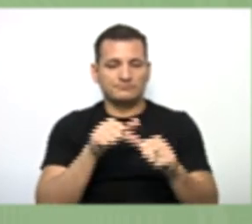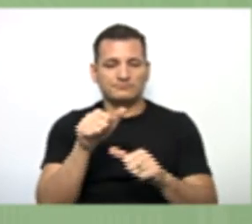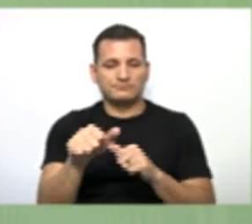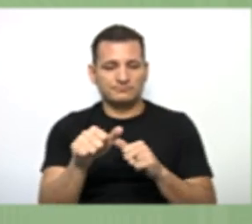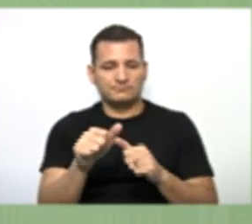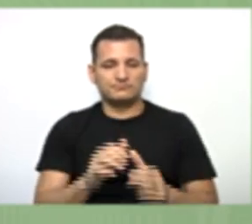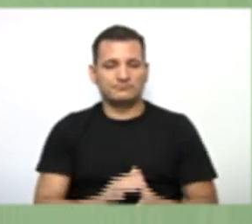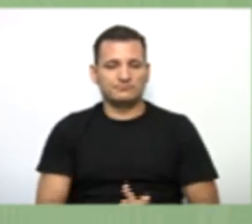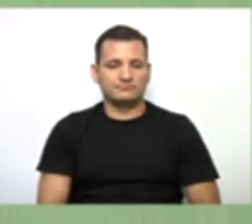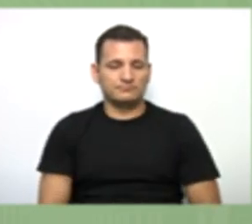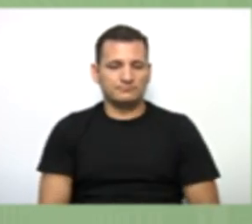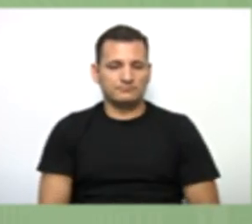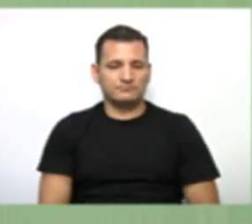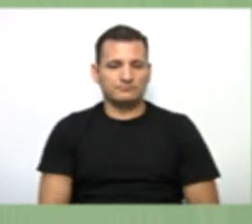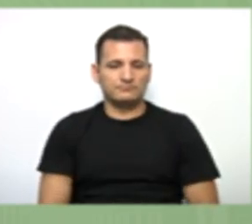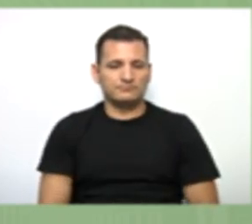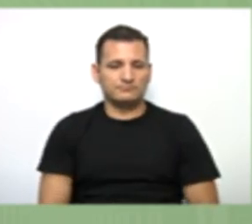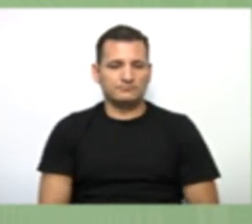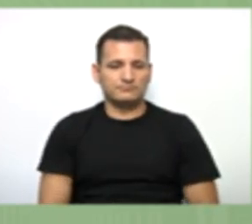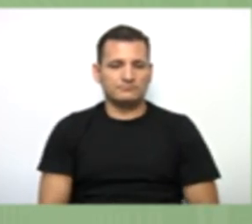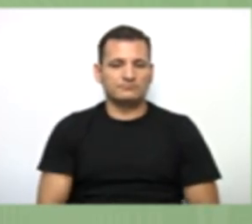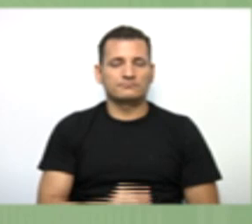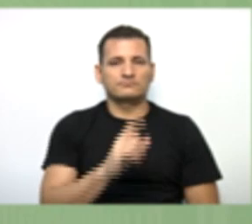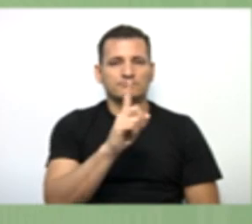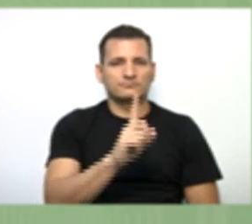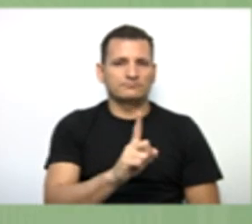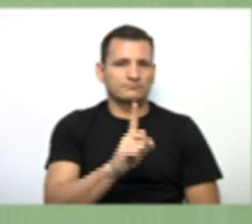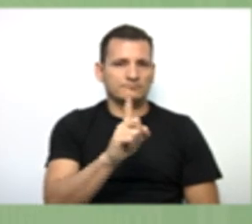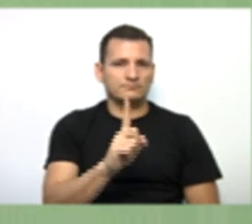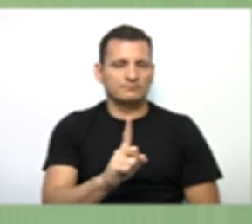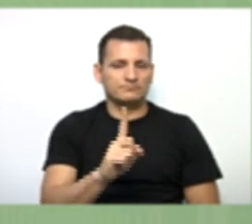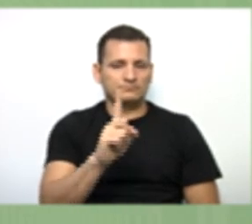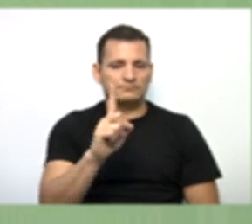nossa... Eu vou pegar esse número,